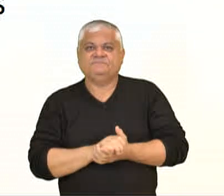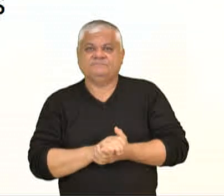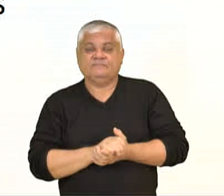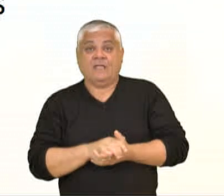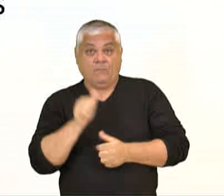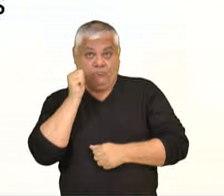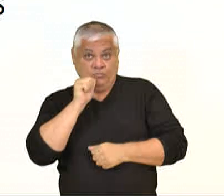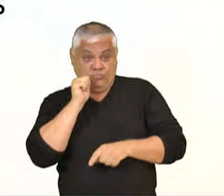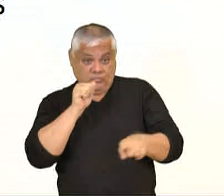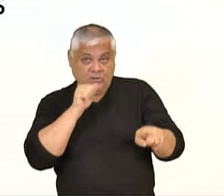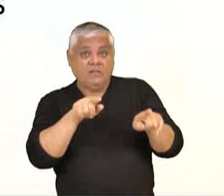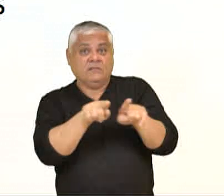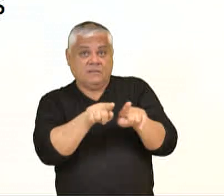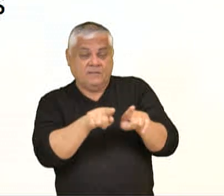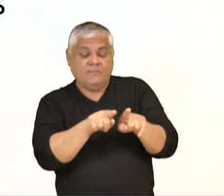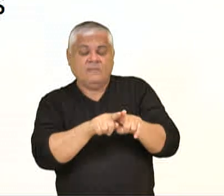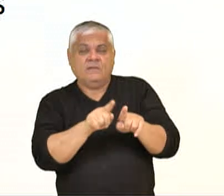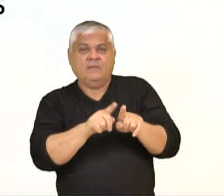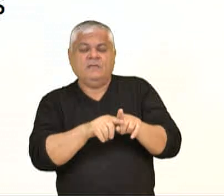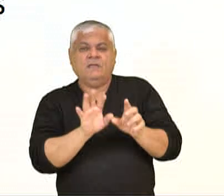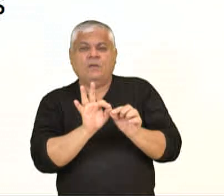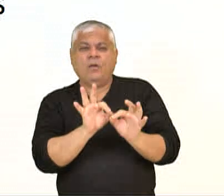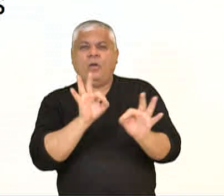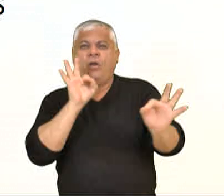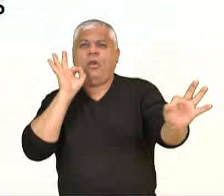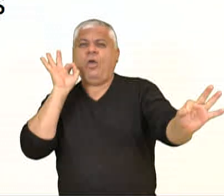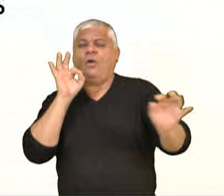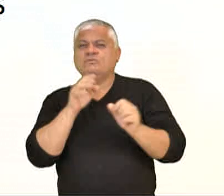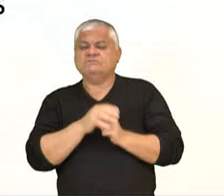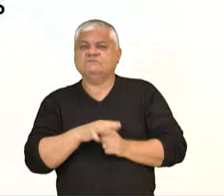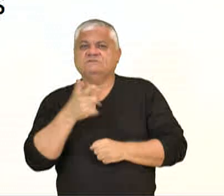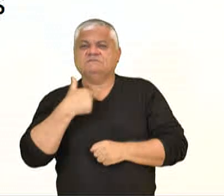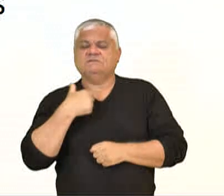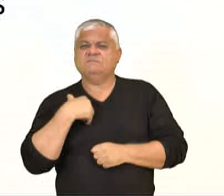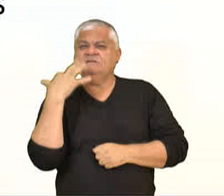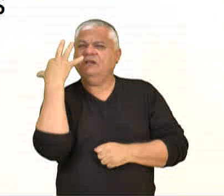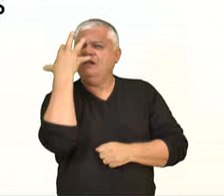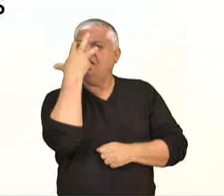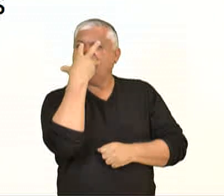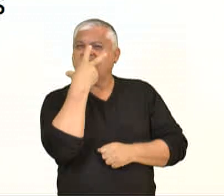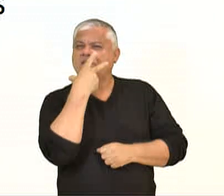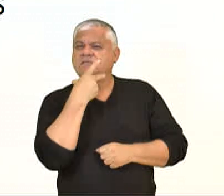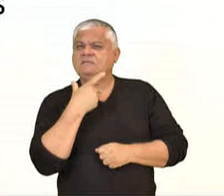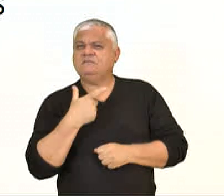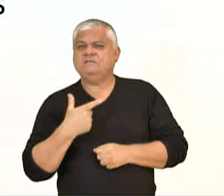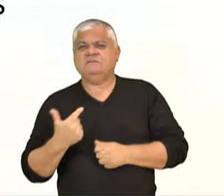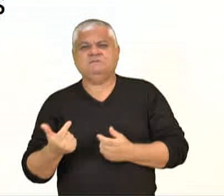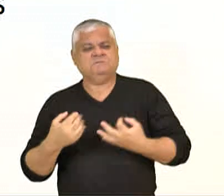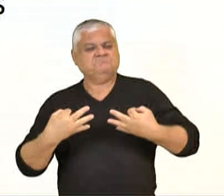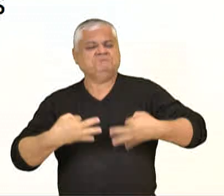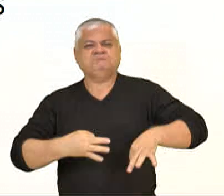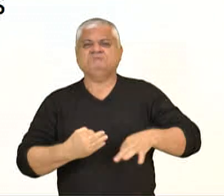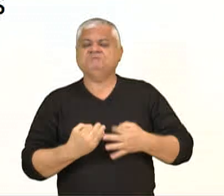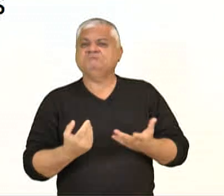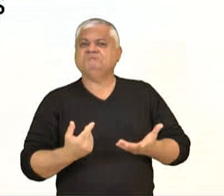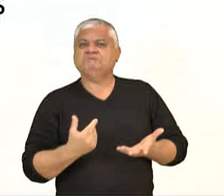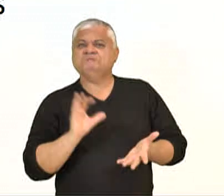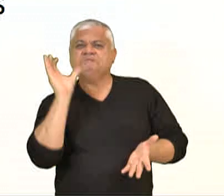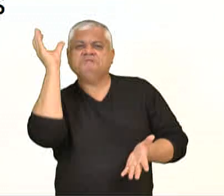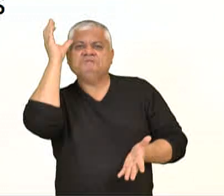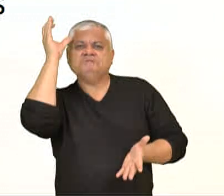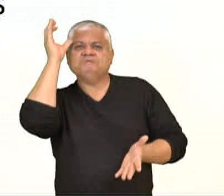Ela, longe, sempre ou ao máximo mais formosa, já sarada e sã.